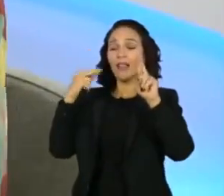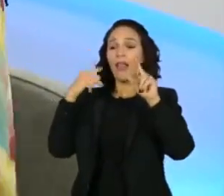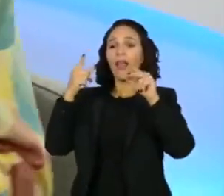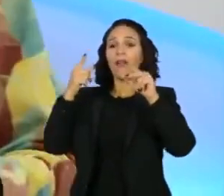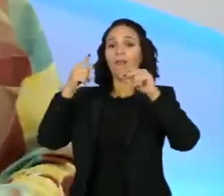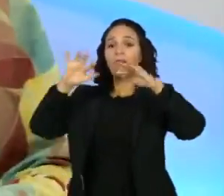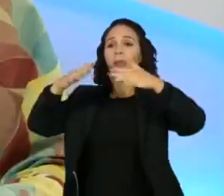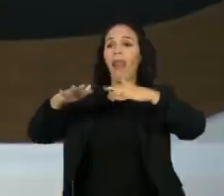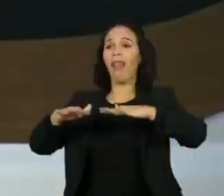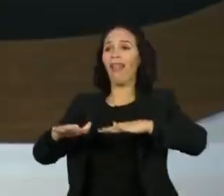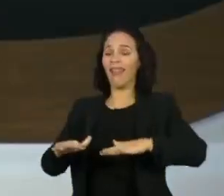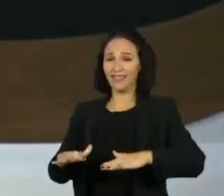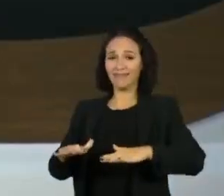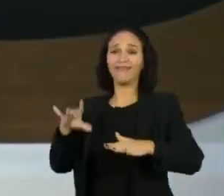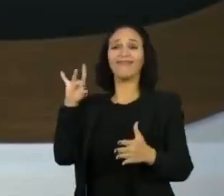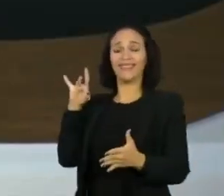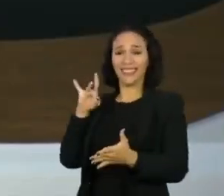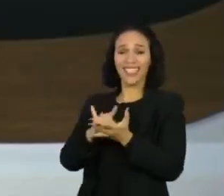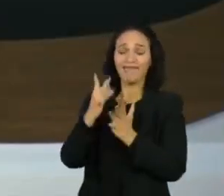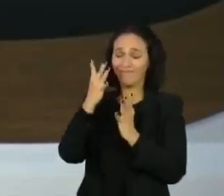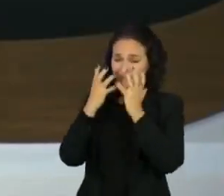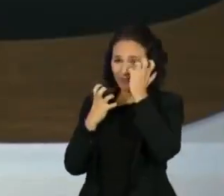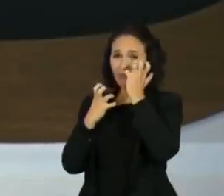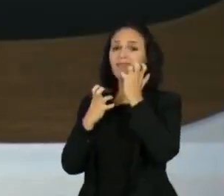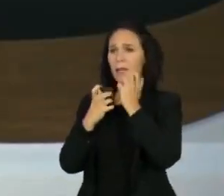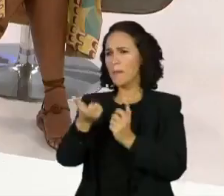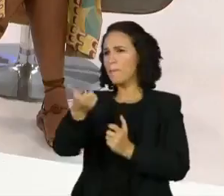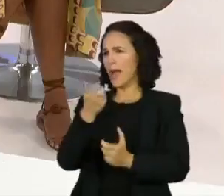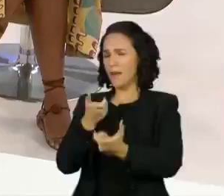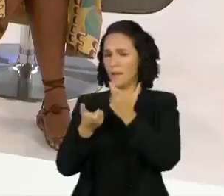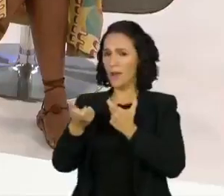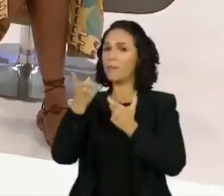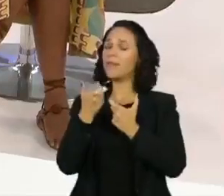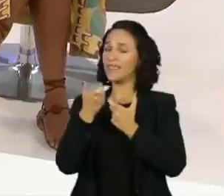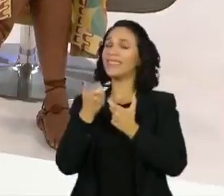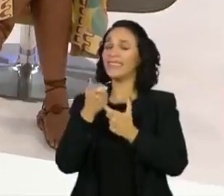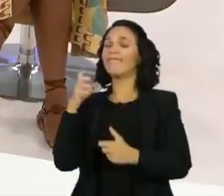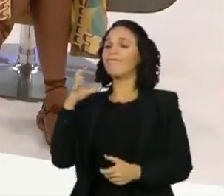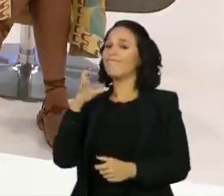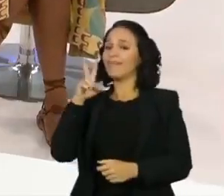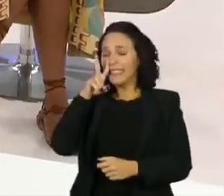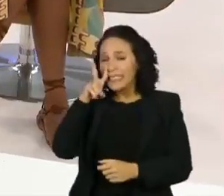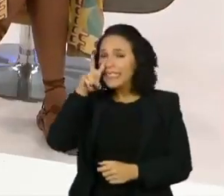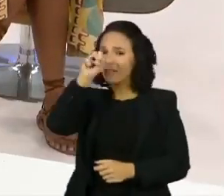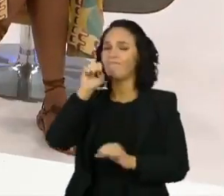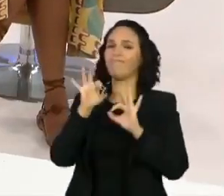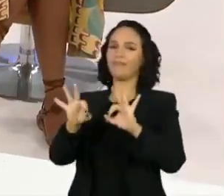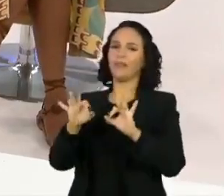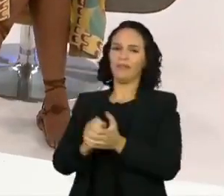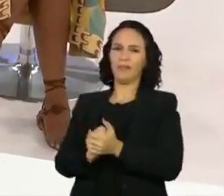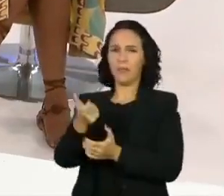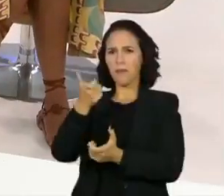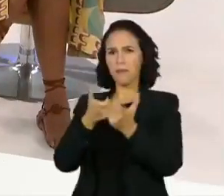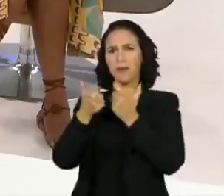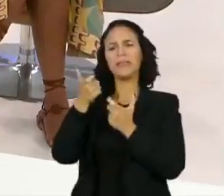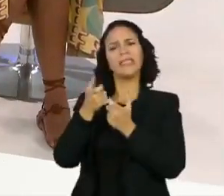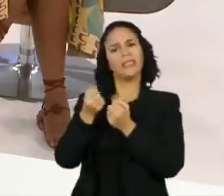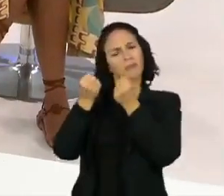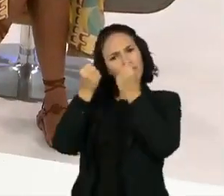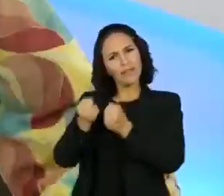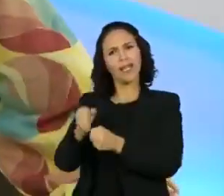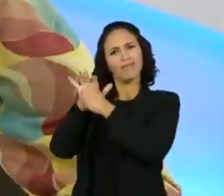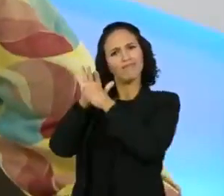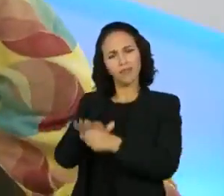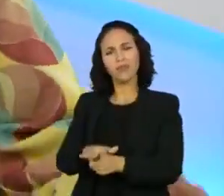frustração. E ela foi gigante. E eu tive críticas muito severas. E muitas críticas muito severas, muitos dias,